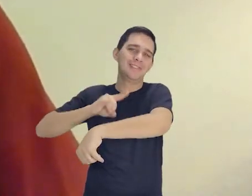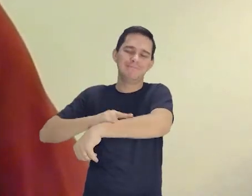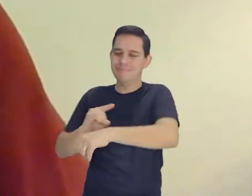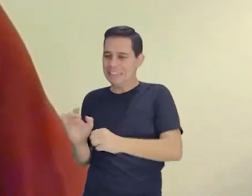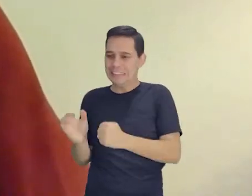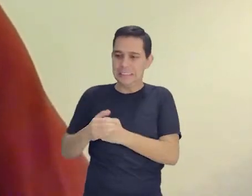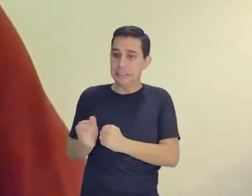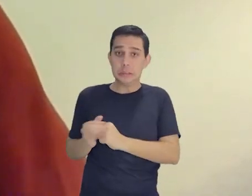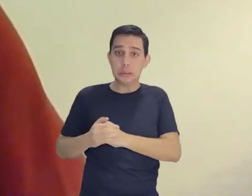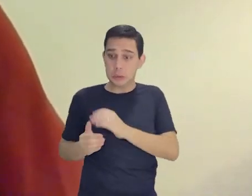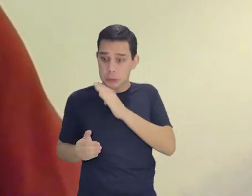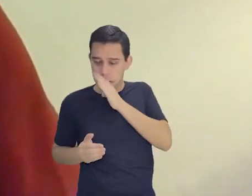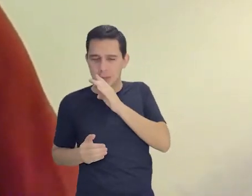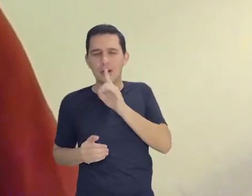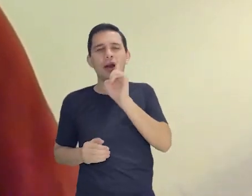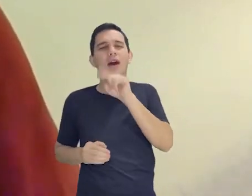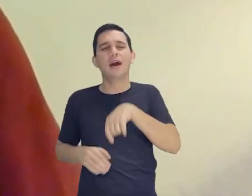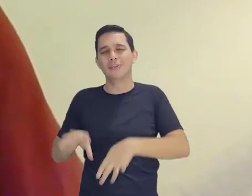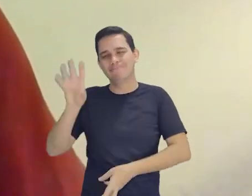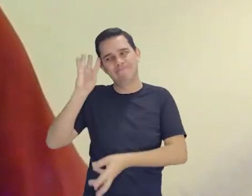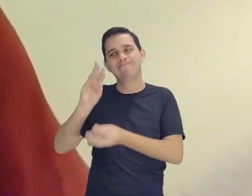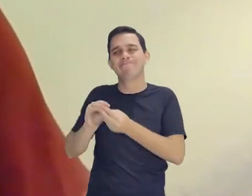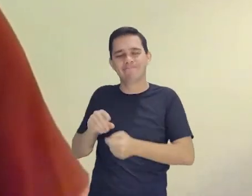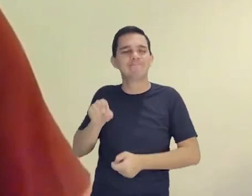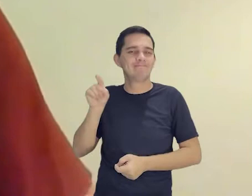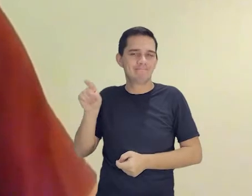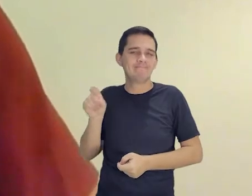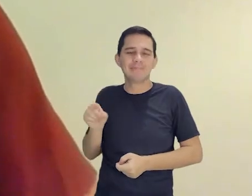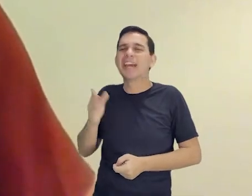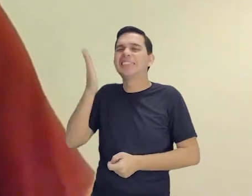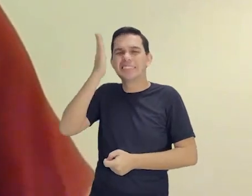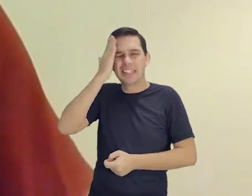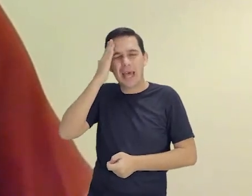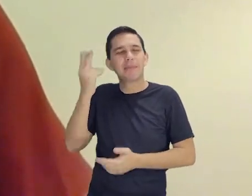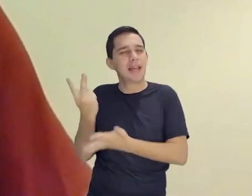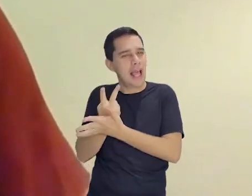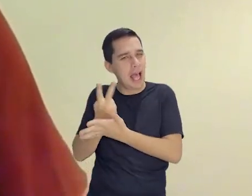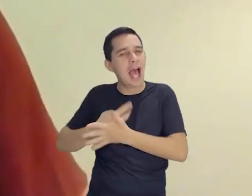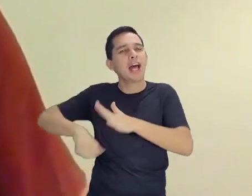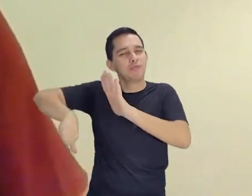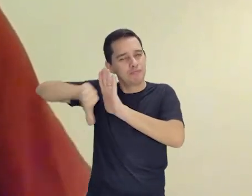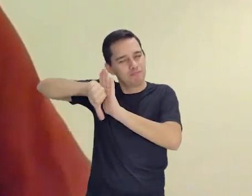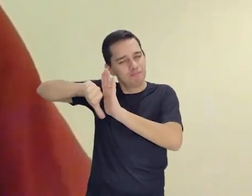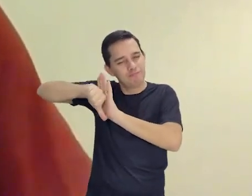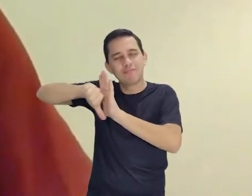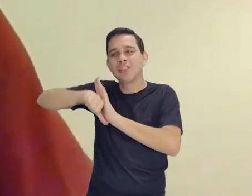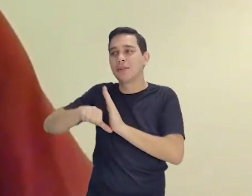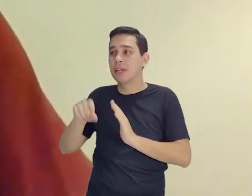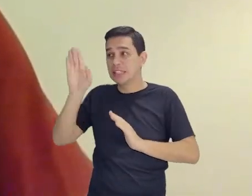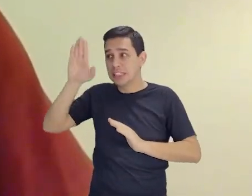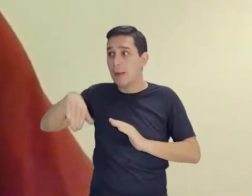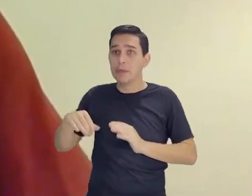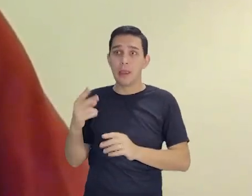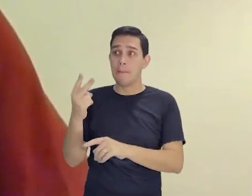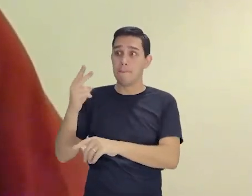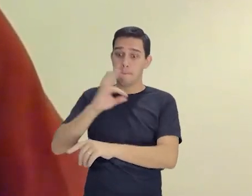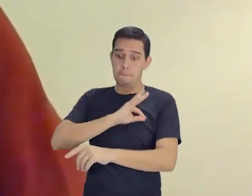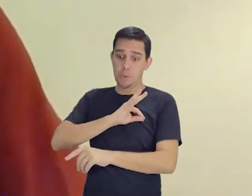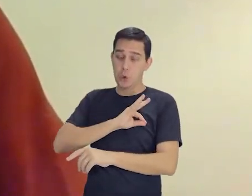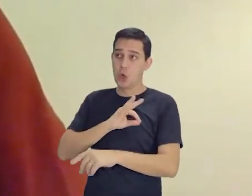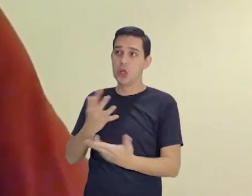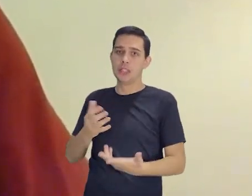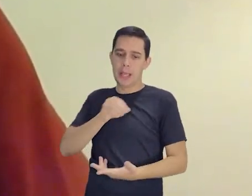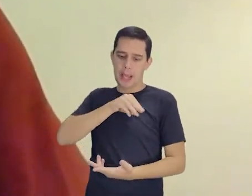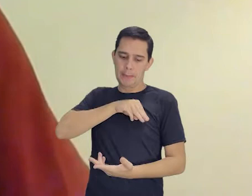desse alvo, o que revela que ele já estava esperando a qualquer tempo uma intervenção, uma